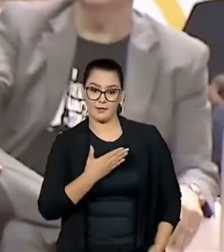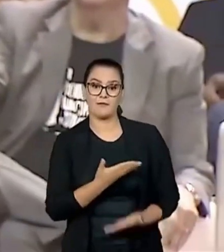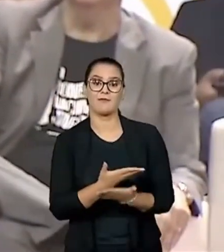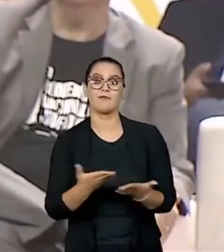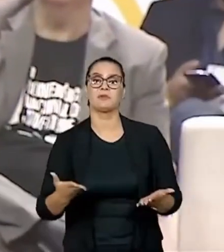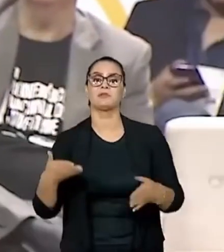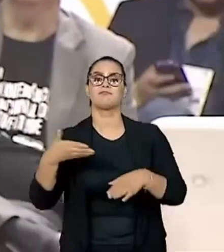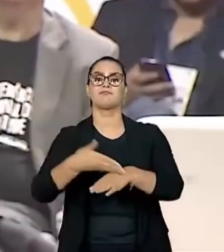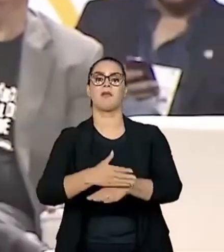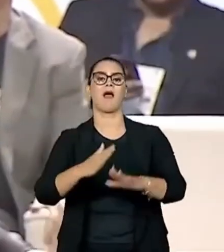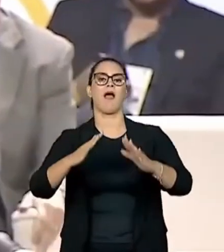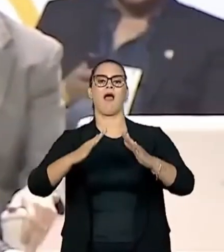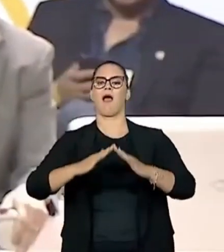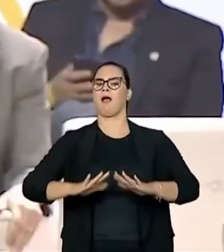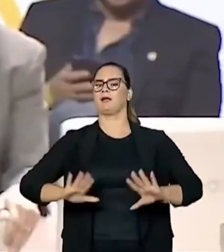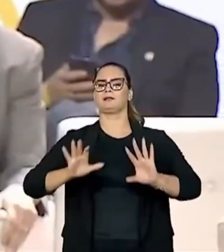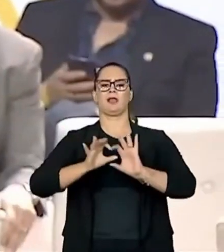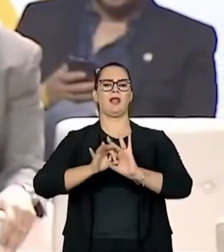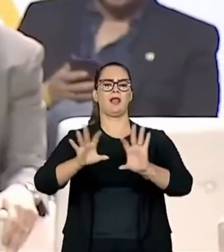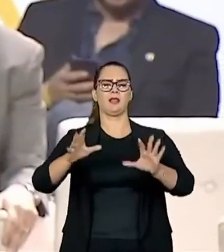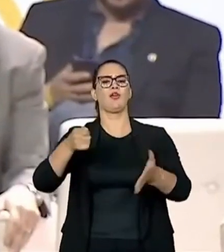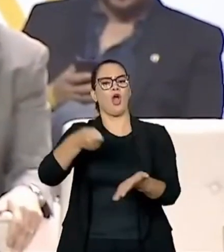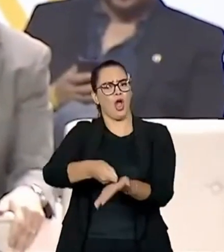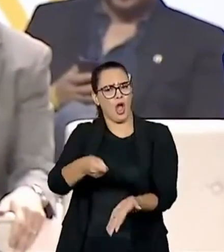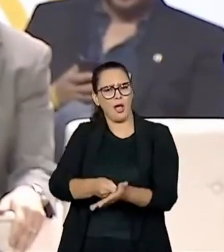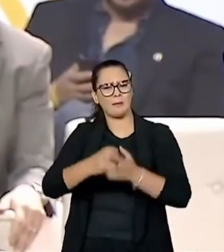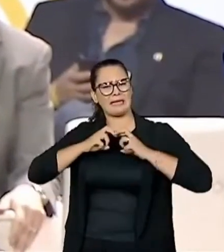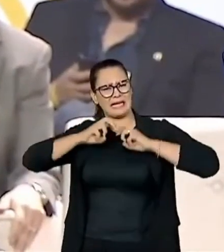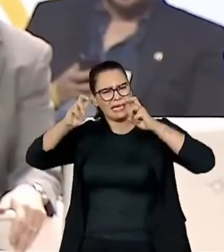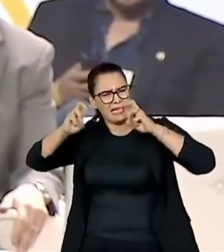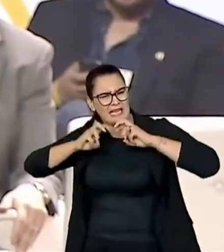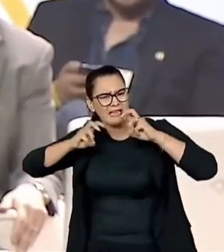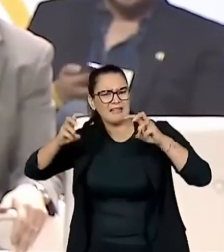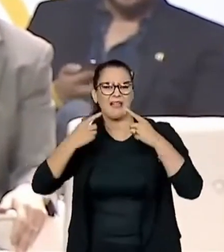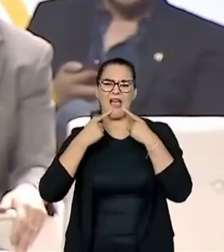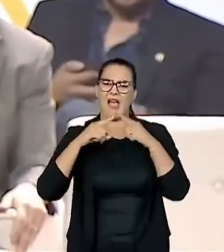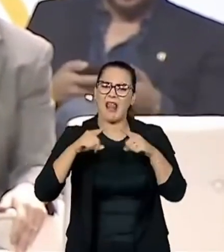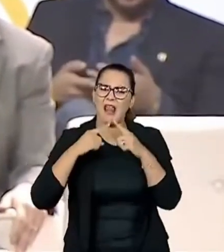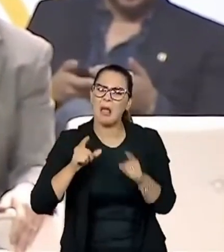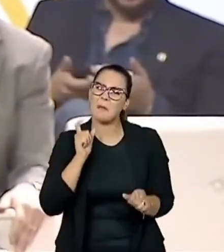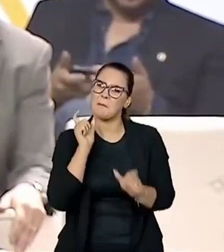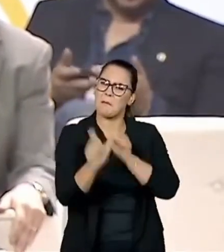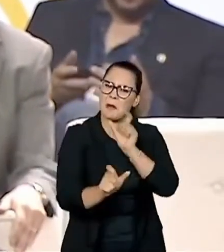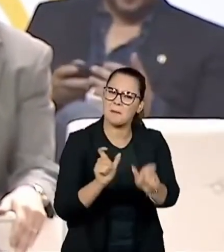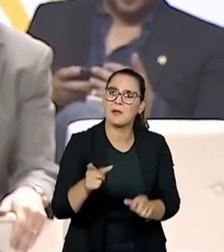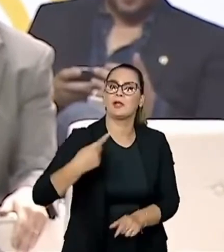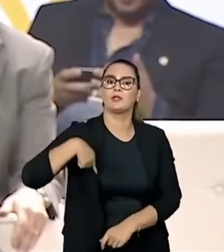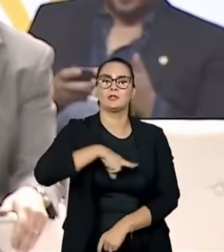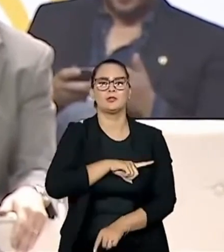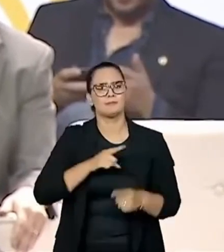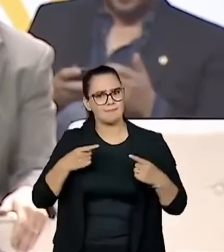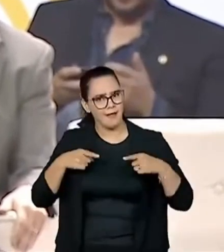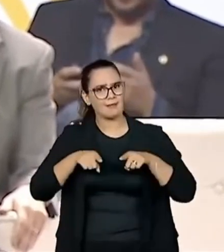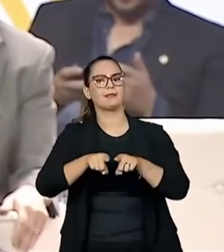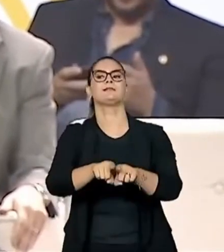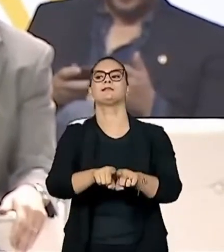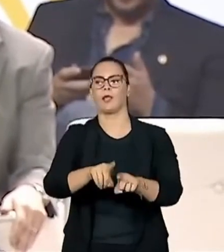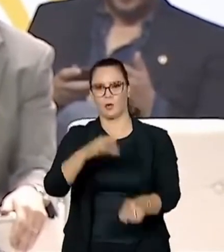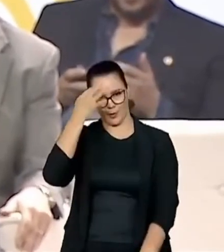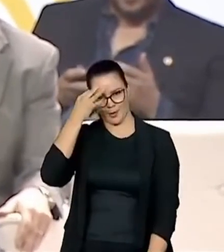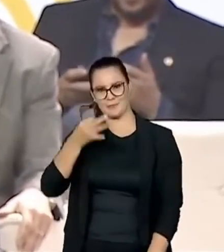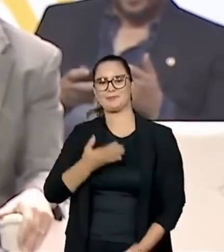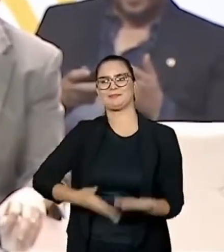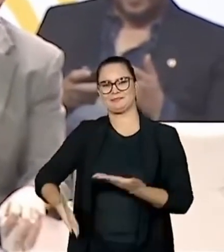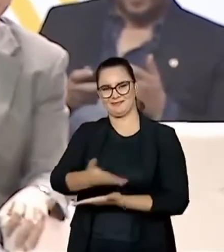de casa. Cobrem, gritem, reclamem, xinguem. Nós somos parceiros e nós nos